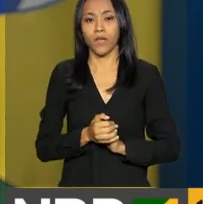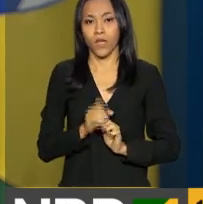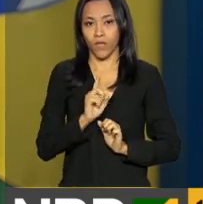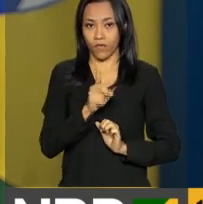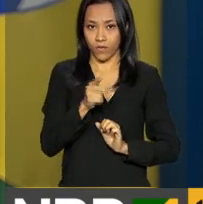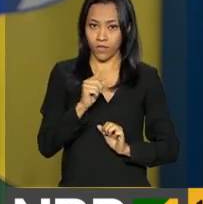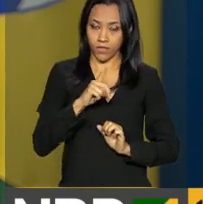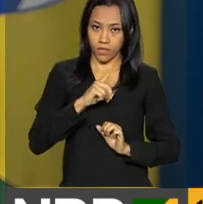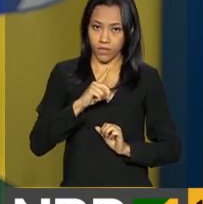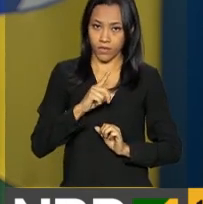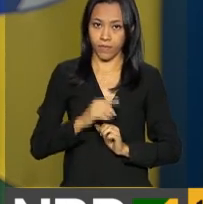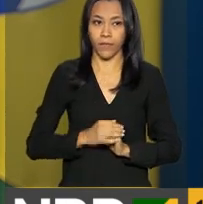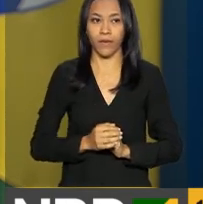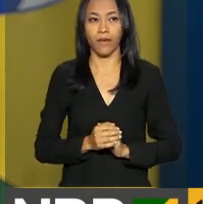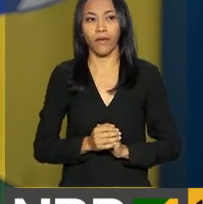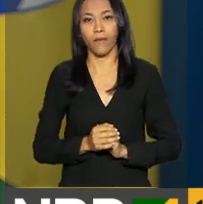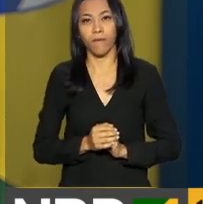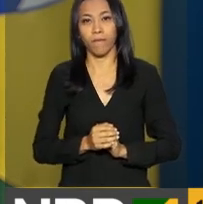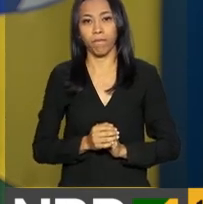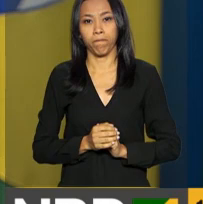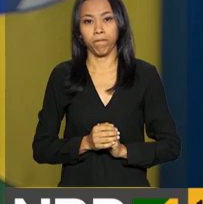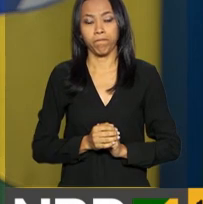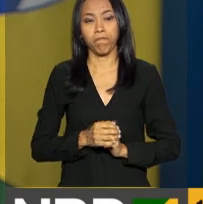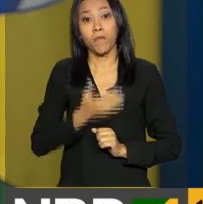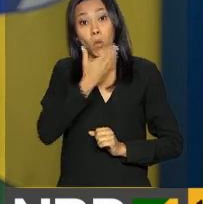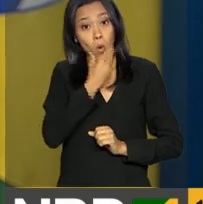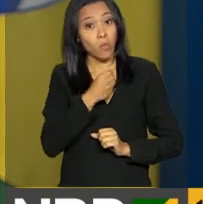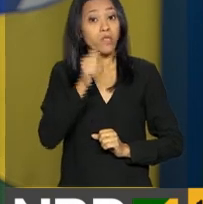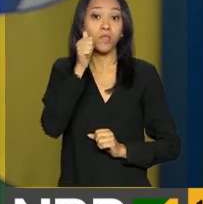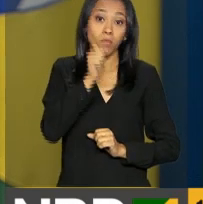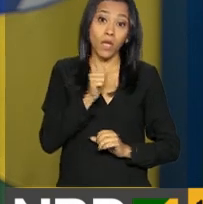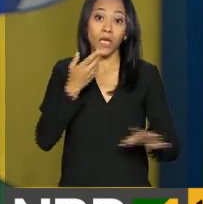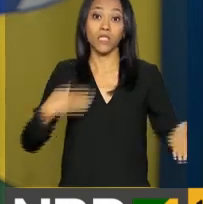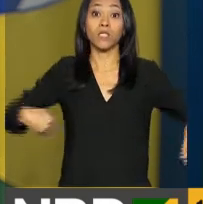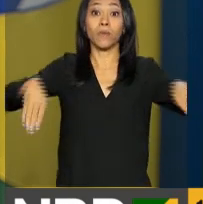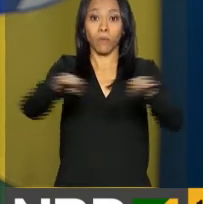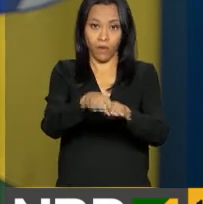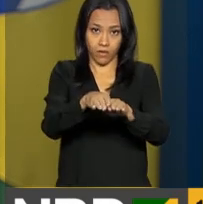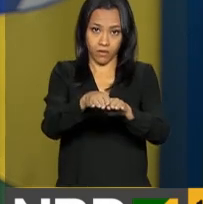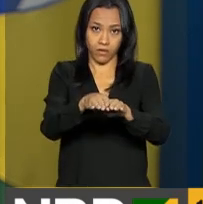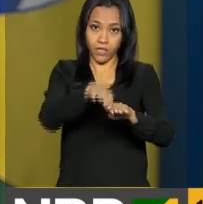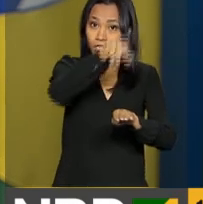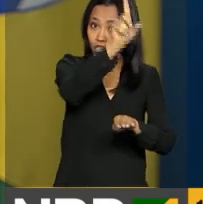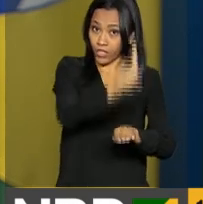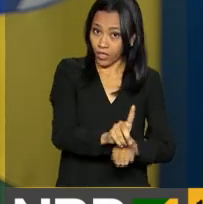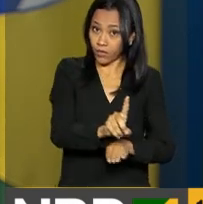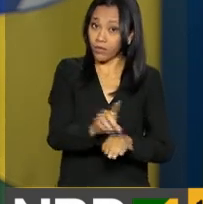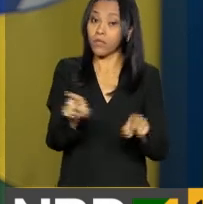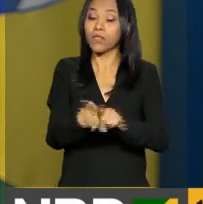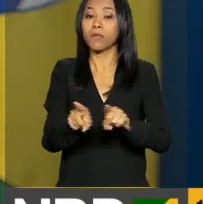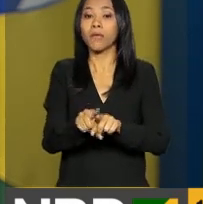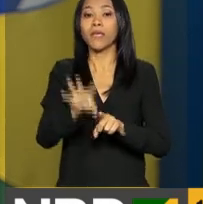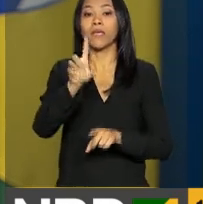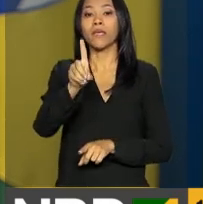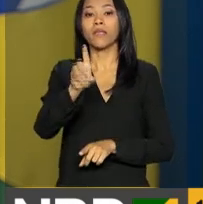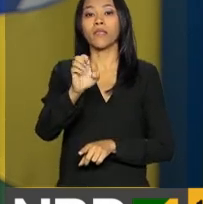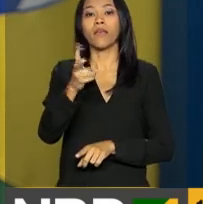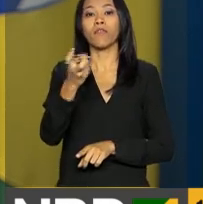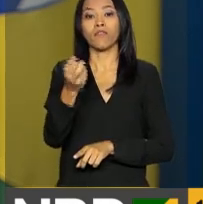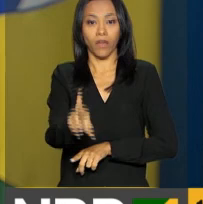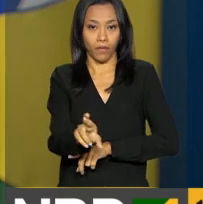a Constituição diz, né? Homens e mulheres são iguais em direitos e deveres. Mas você tem um